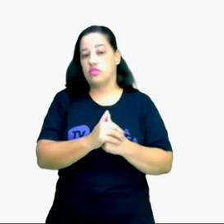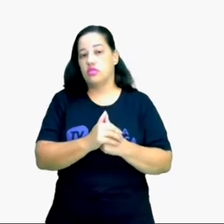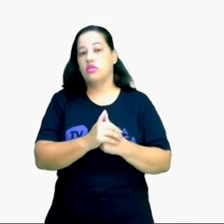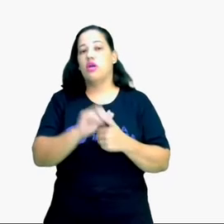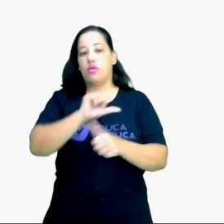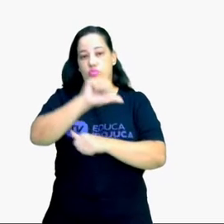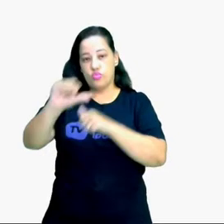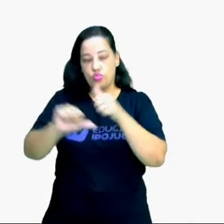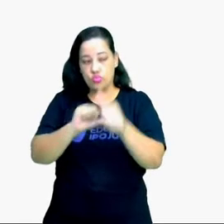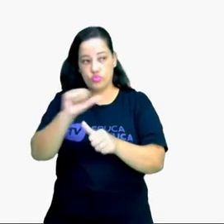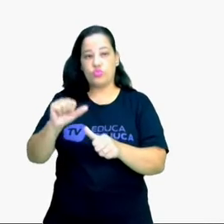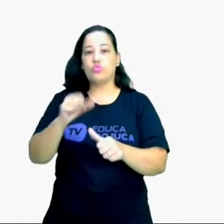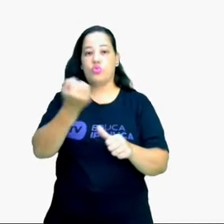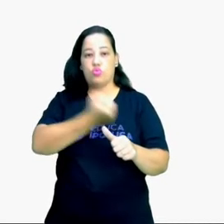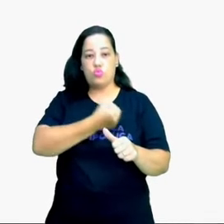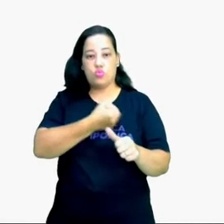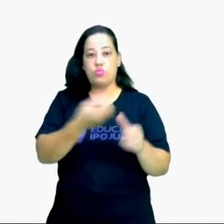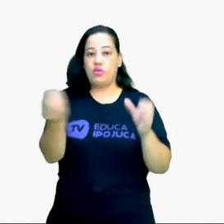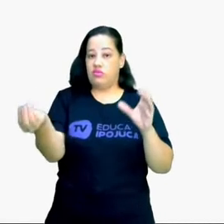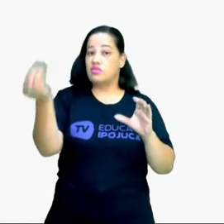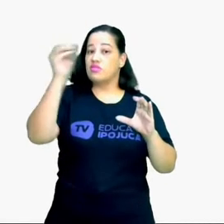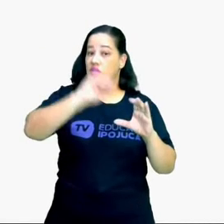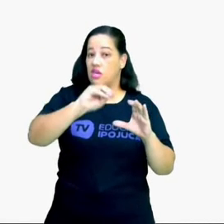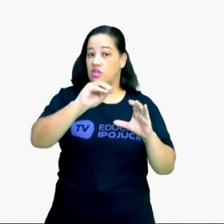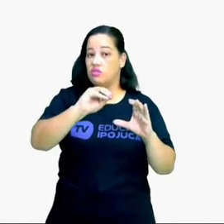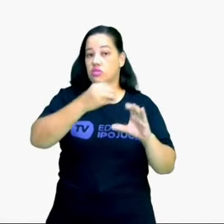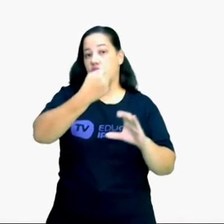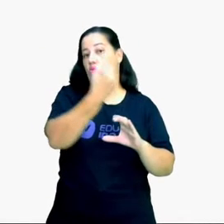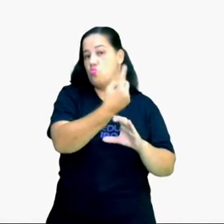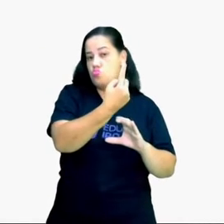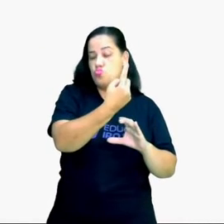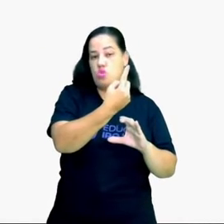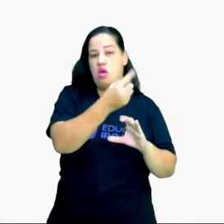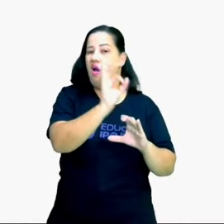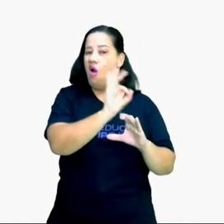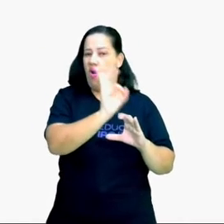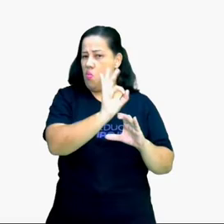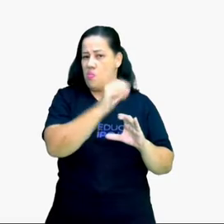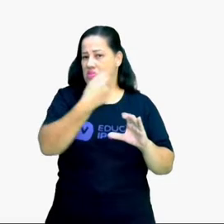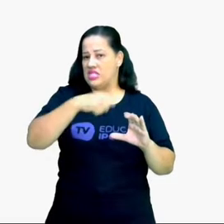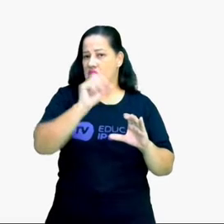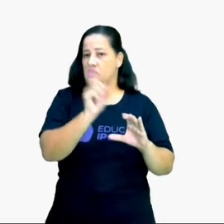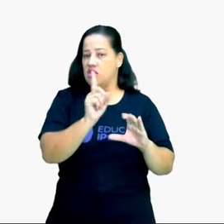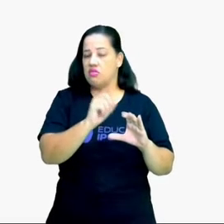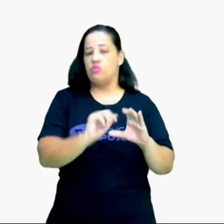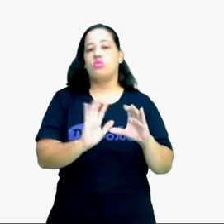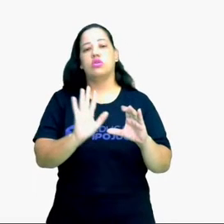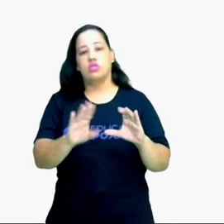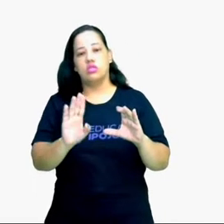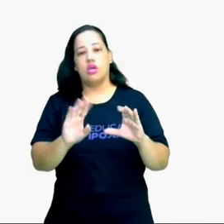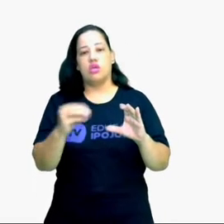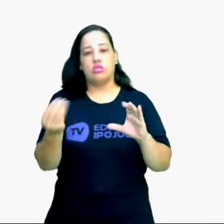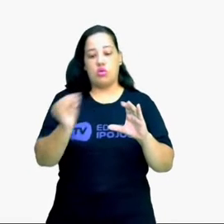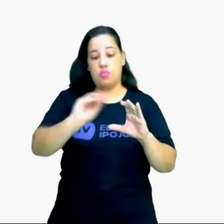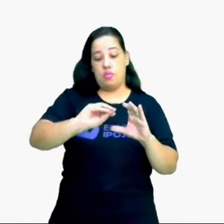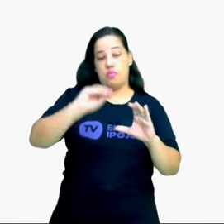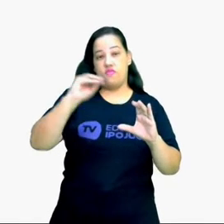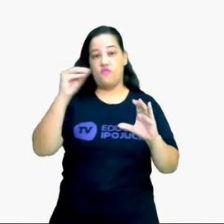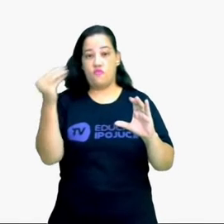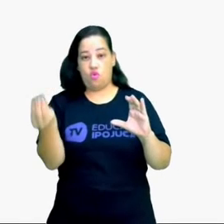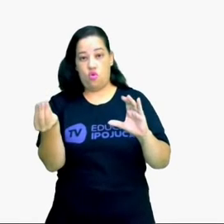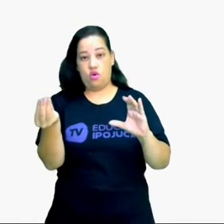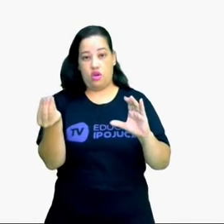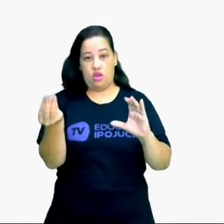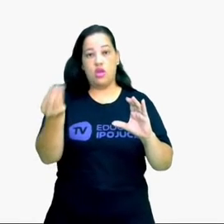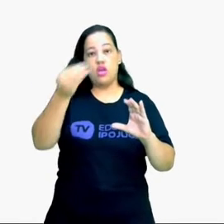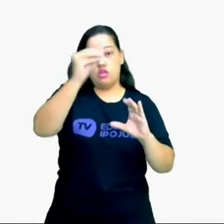para dentro. Eu nem coloquei ali porque 1. Geralmente 1 não se coloca. E o denominador vai para fora, fica fora